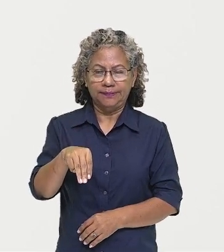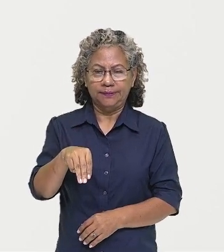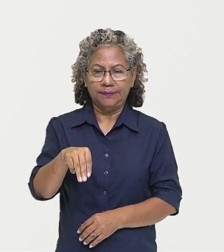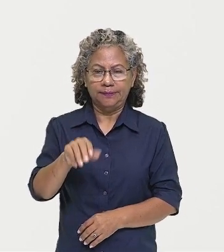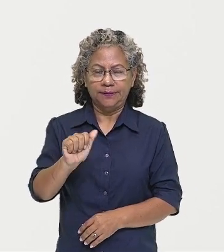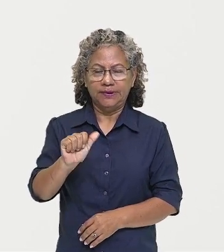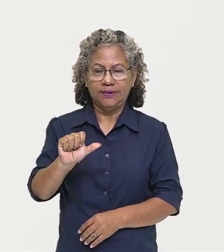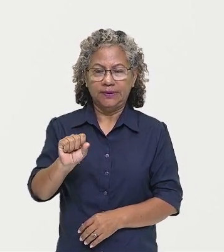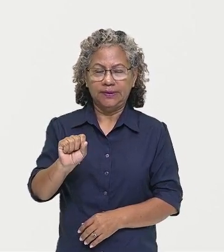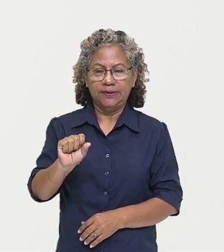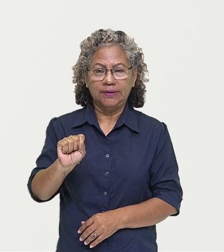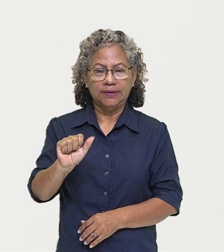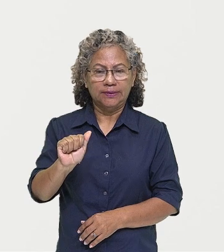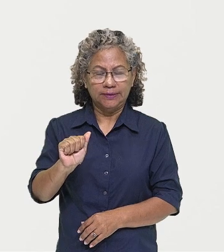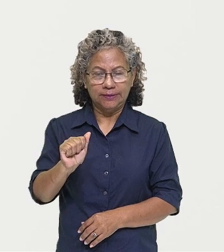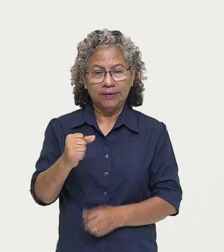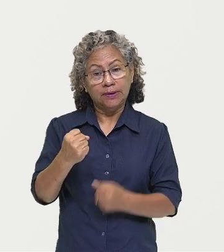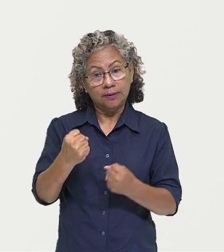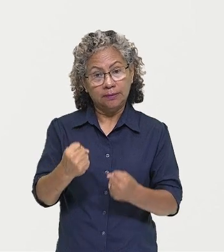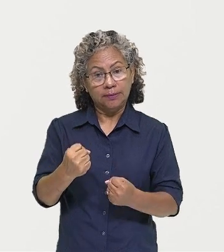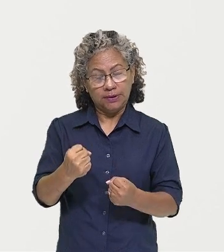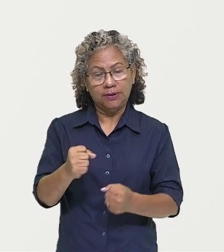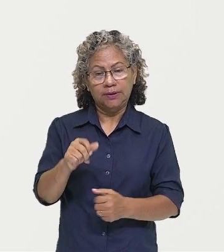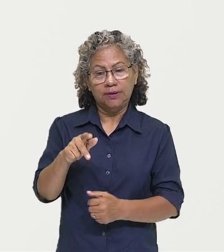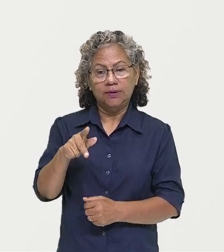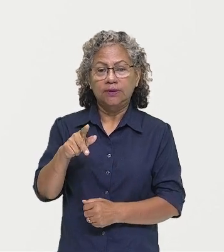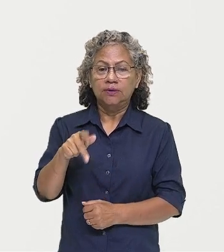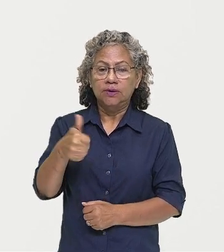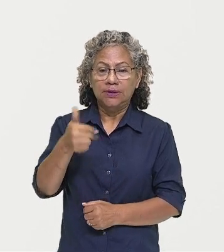é 10